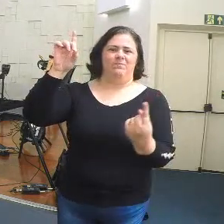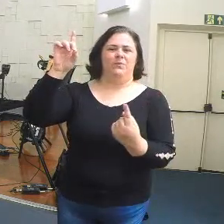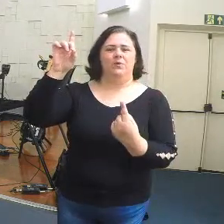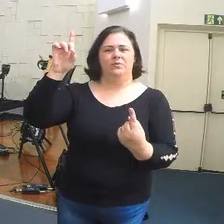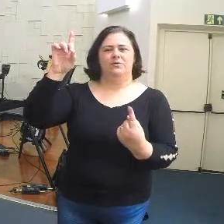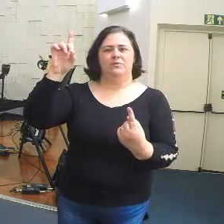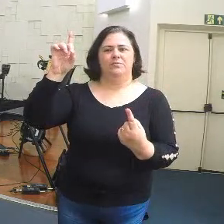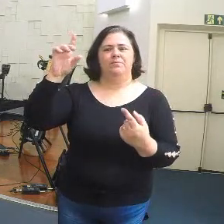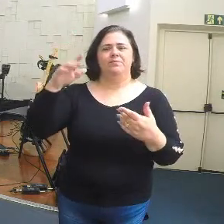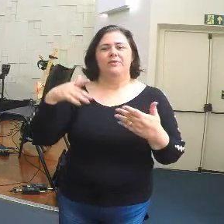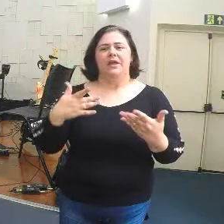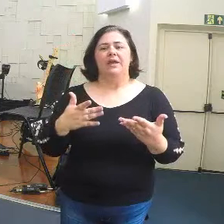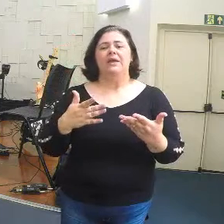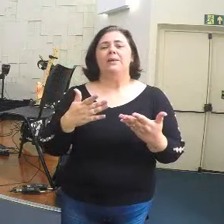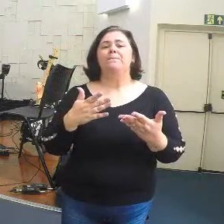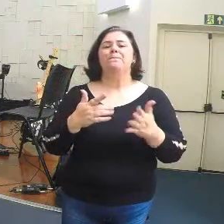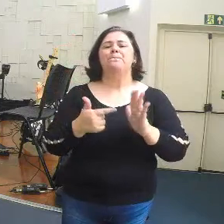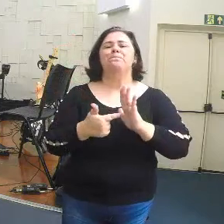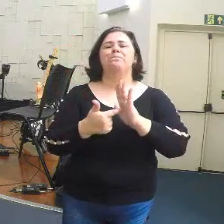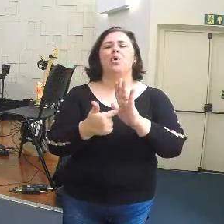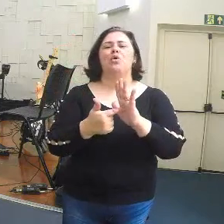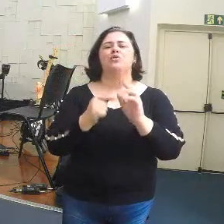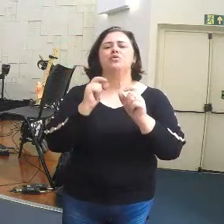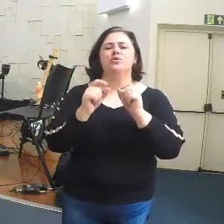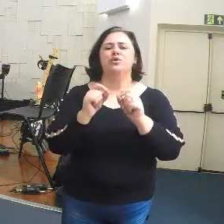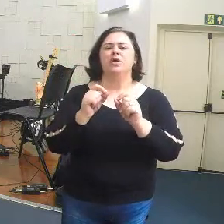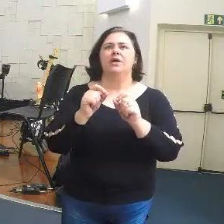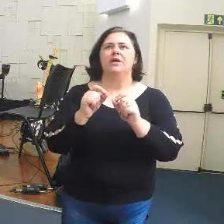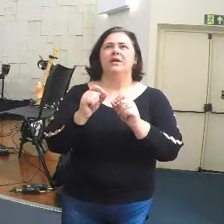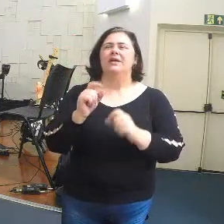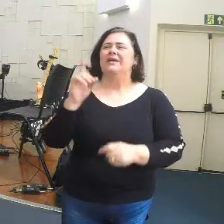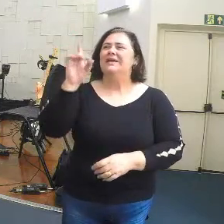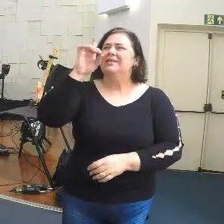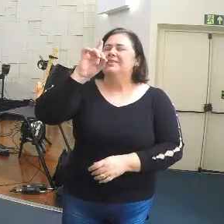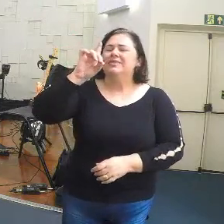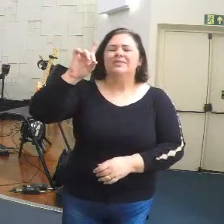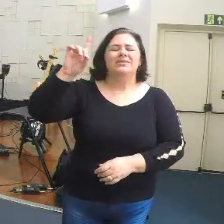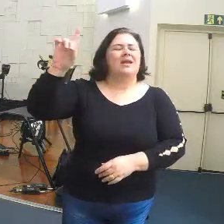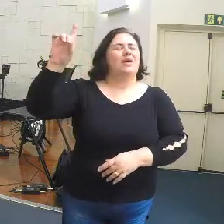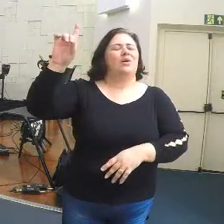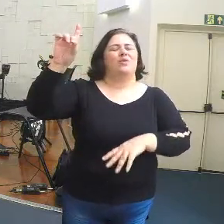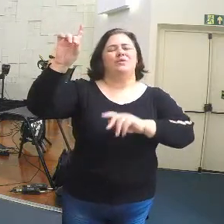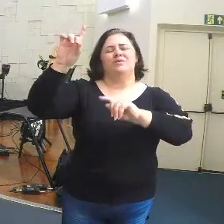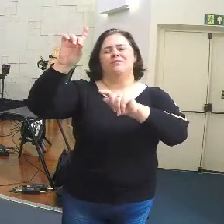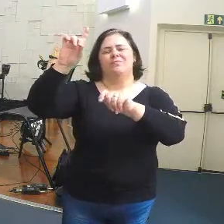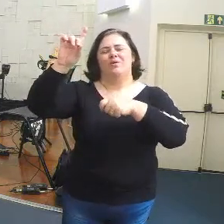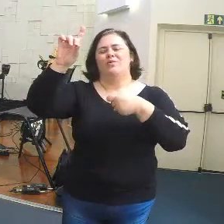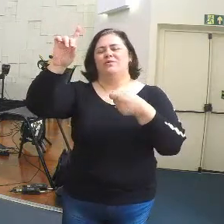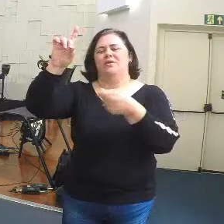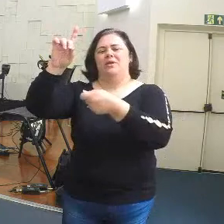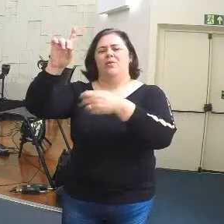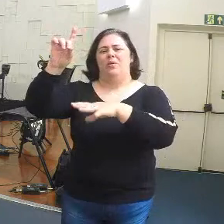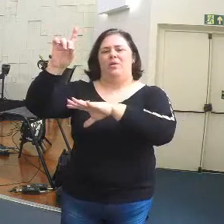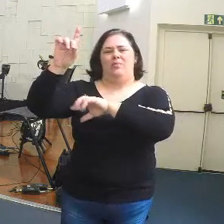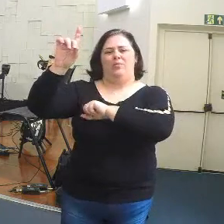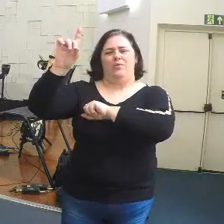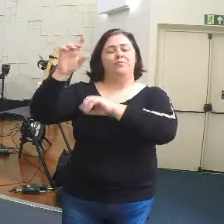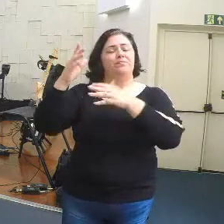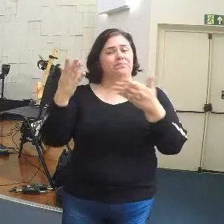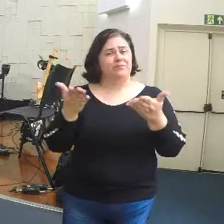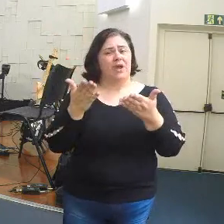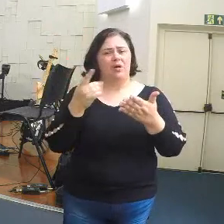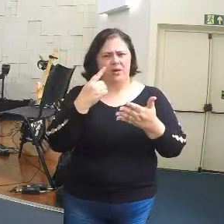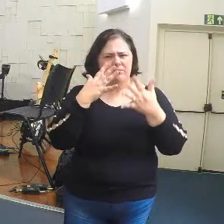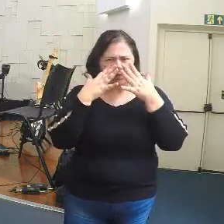tempo, revela que Ele é a fonte do amor. No versículo 7, agora eu peço que os